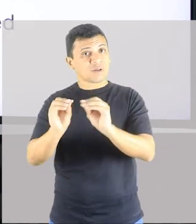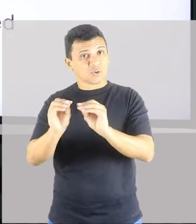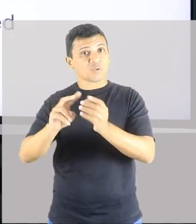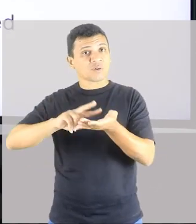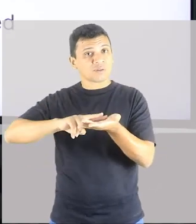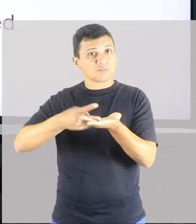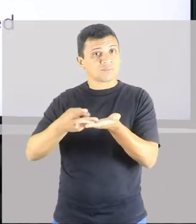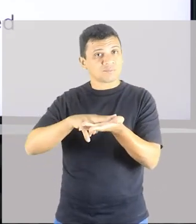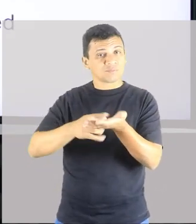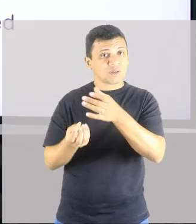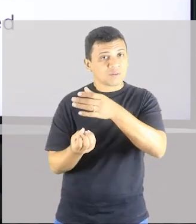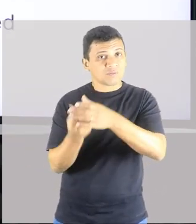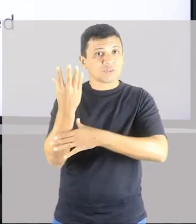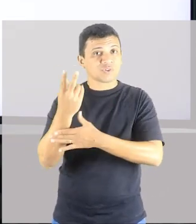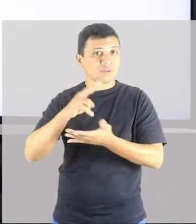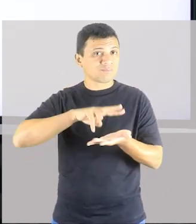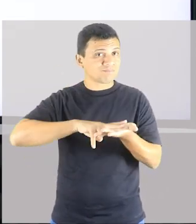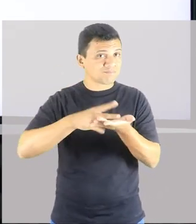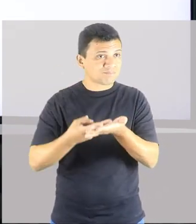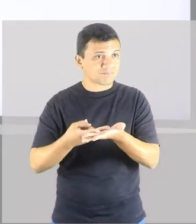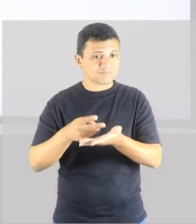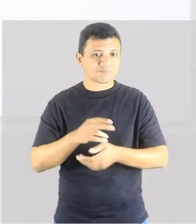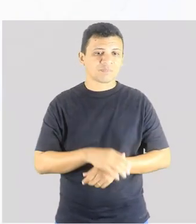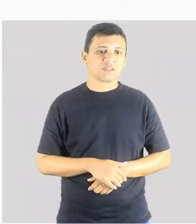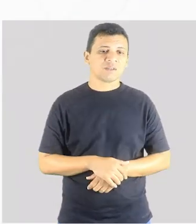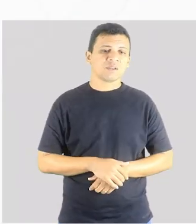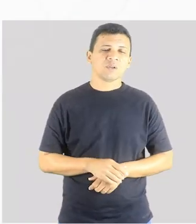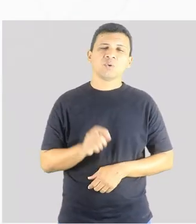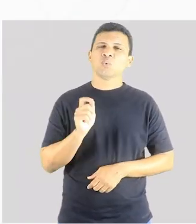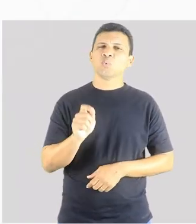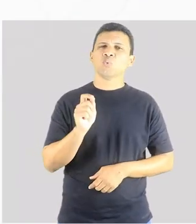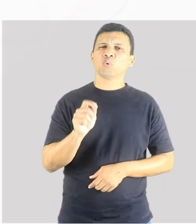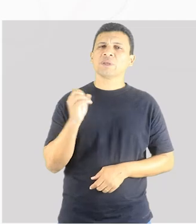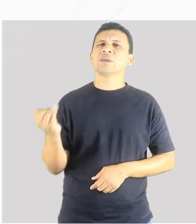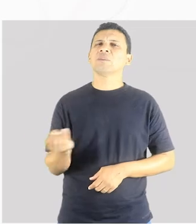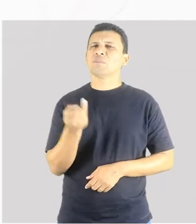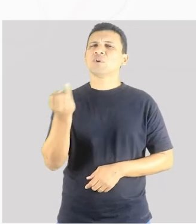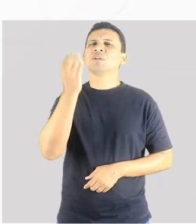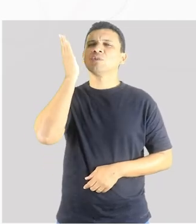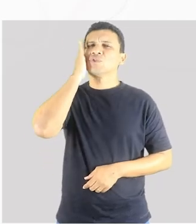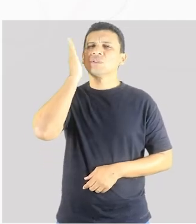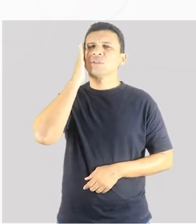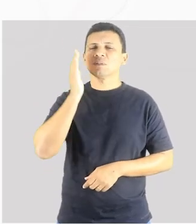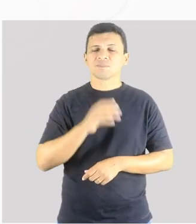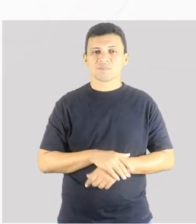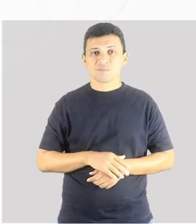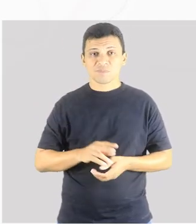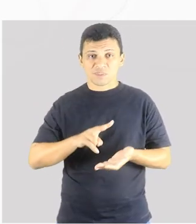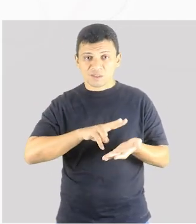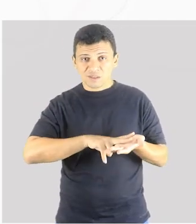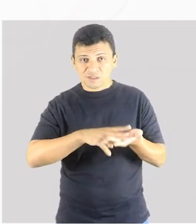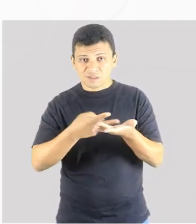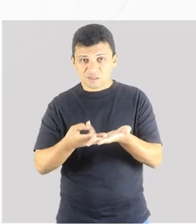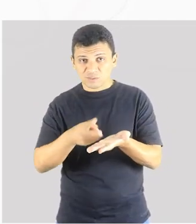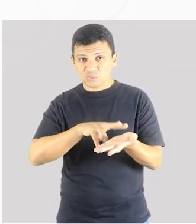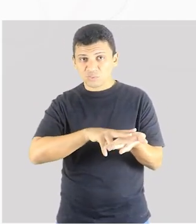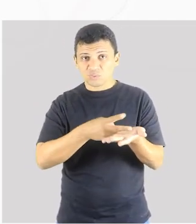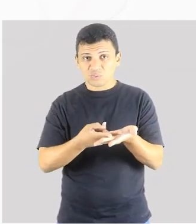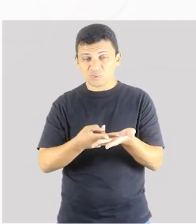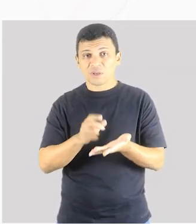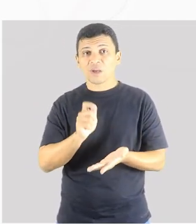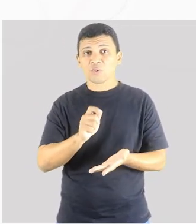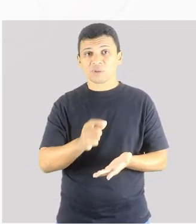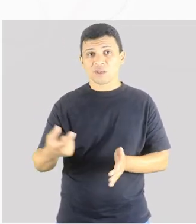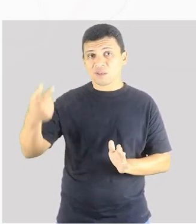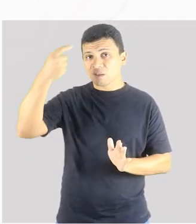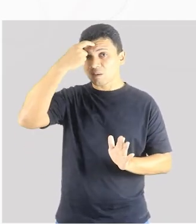coloca para gerar essa tradução. Agora, o que é importante a gente observar? Como o tradutor, ele é uma inteligência